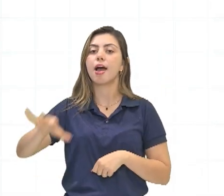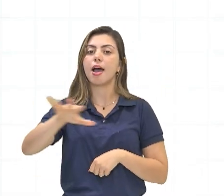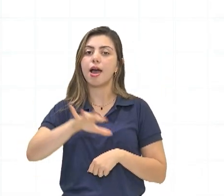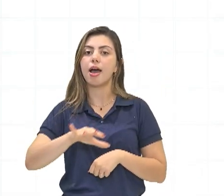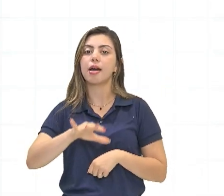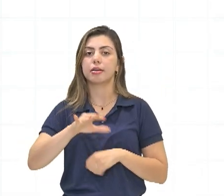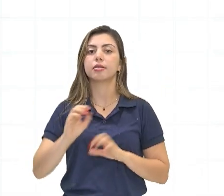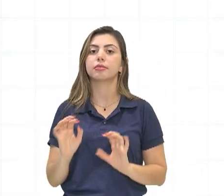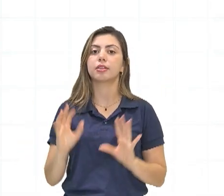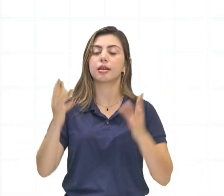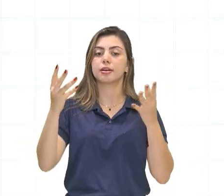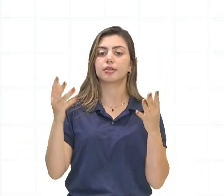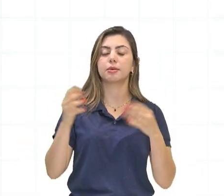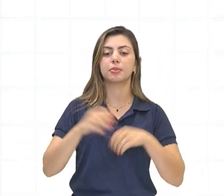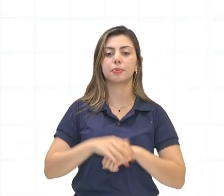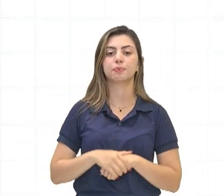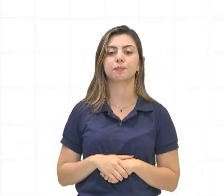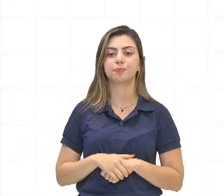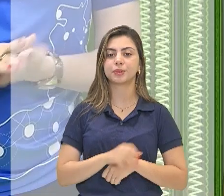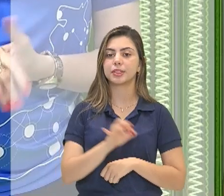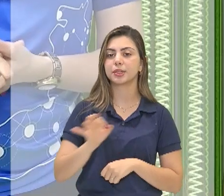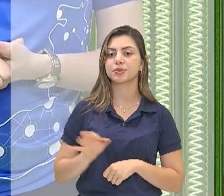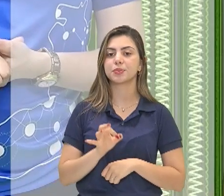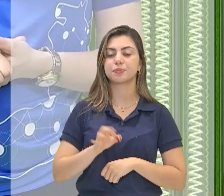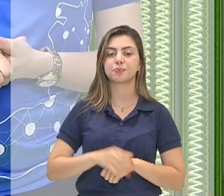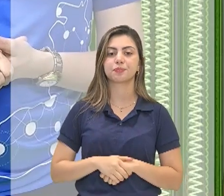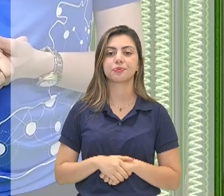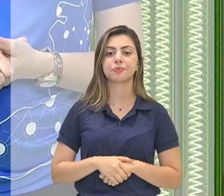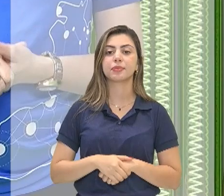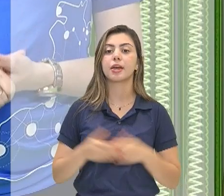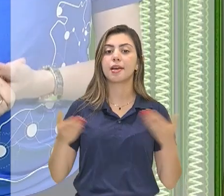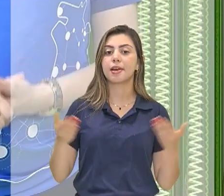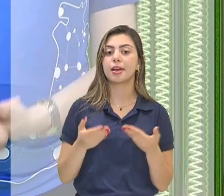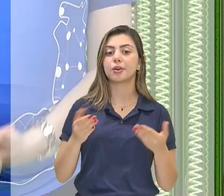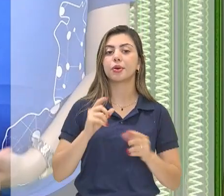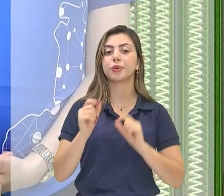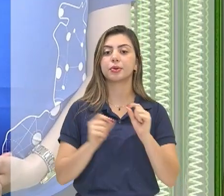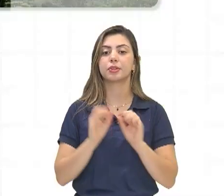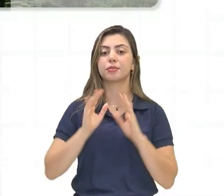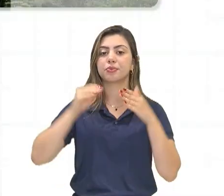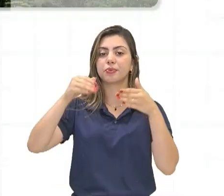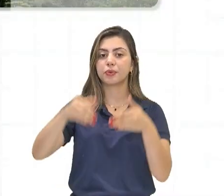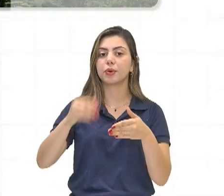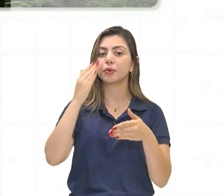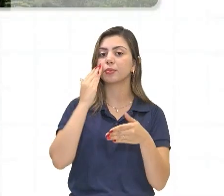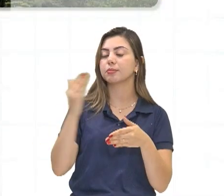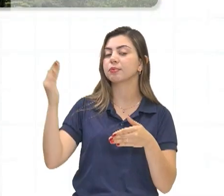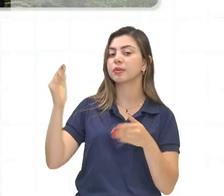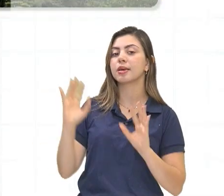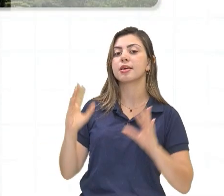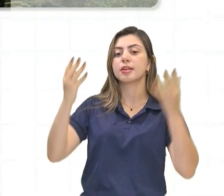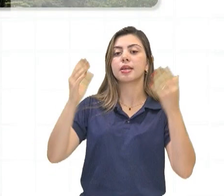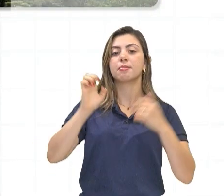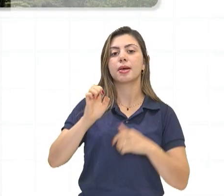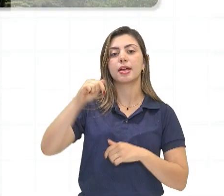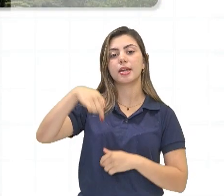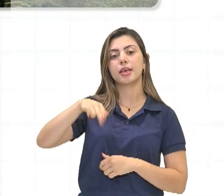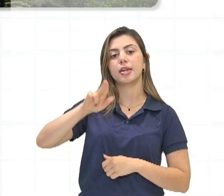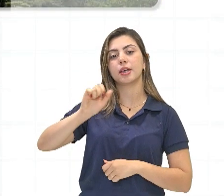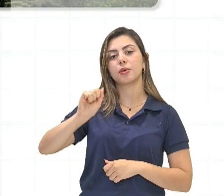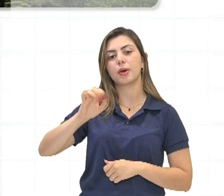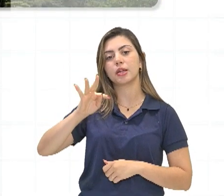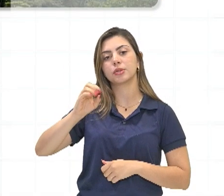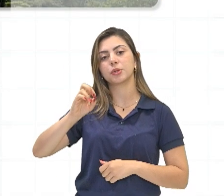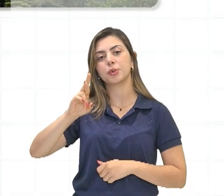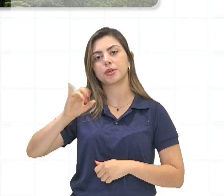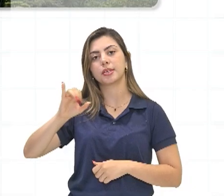ou zona térmica. Certo? Vamos aí para o clima equatorial. O clima equatorial ocorre na faixa